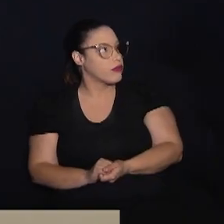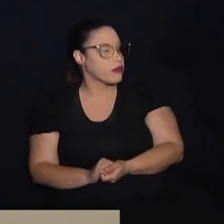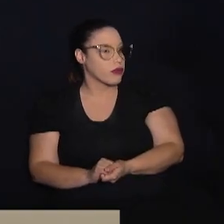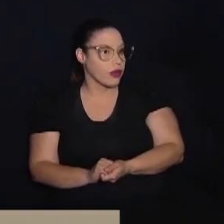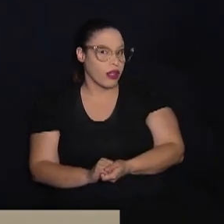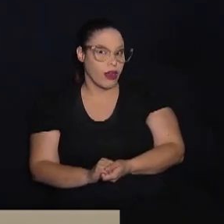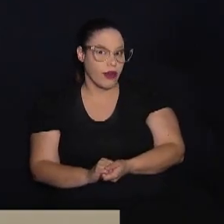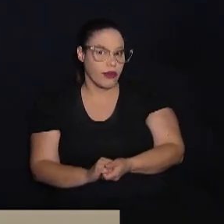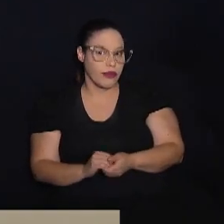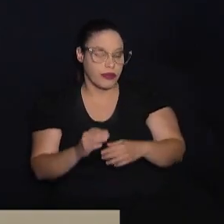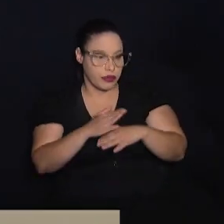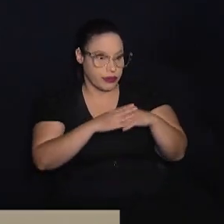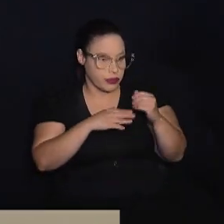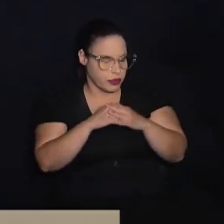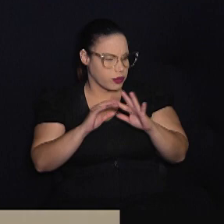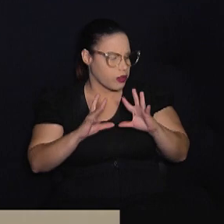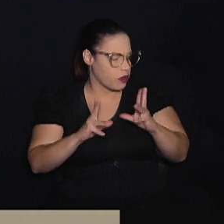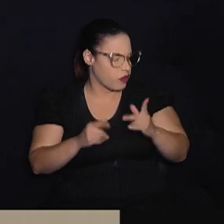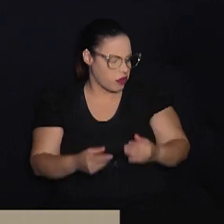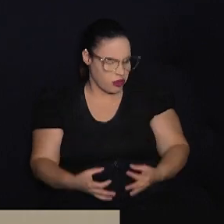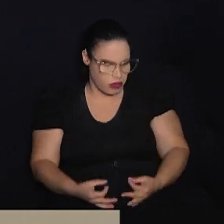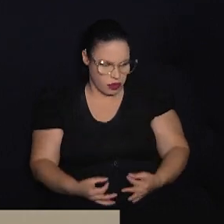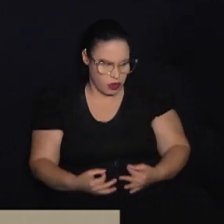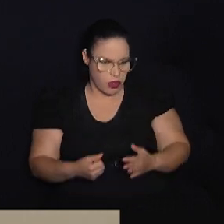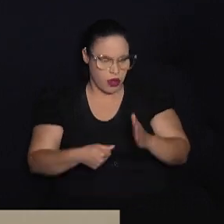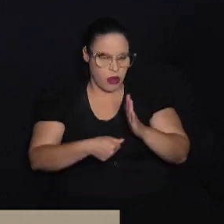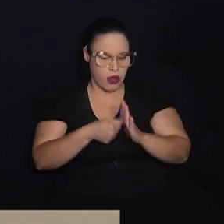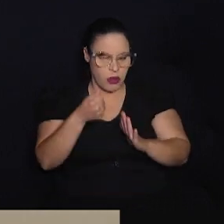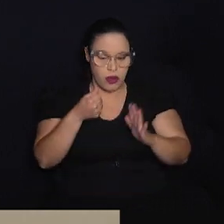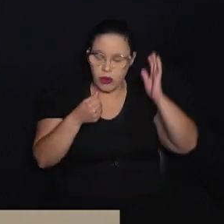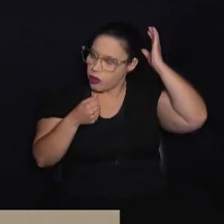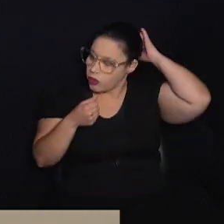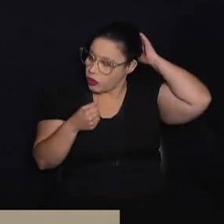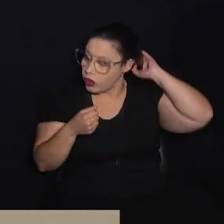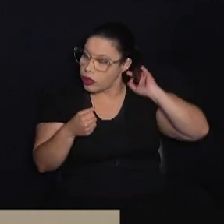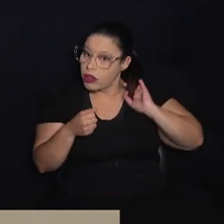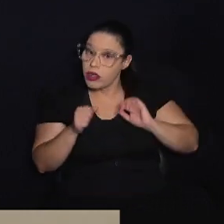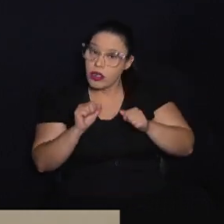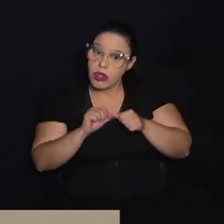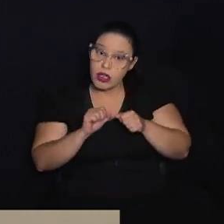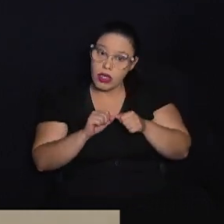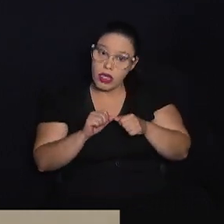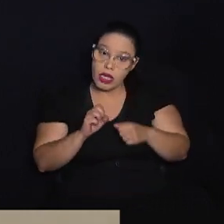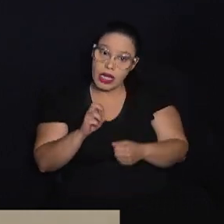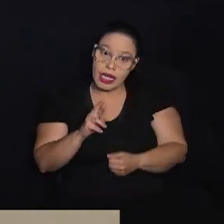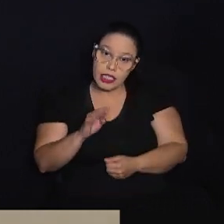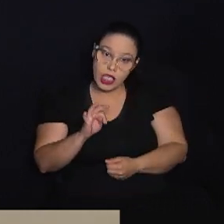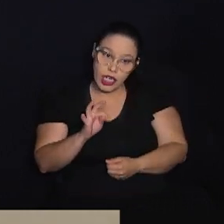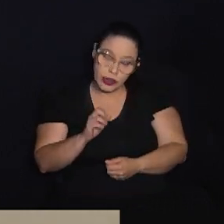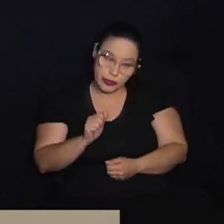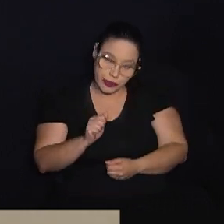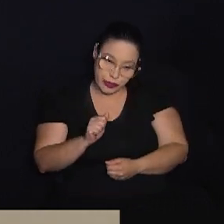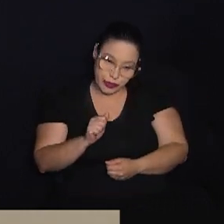O tratamento de qualquer tipo de câncer, a primeira coisa que a gente tem que fazer é estadiar. O que é estadiar? A gente saber como